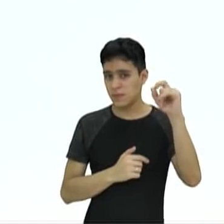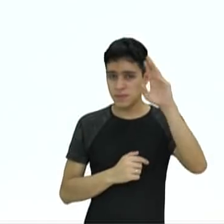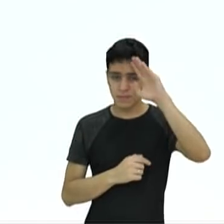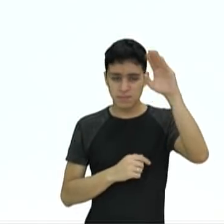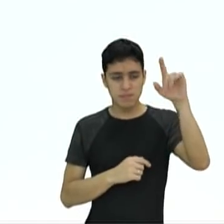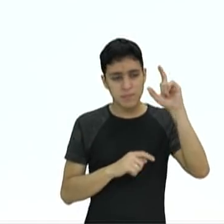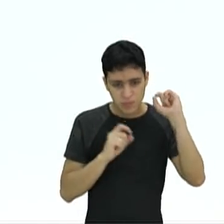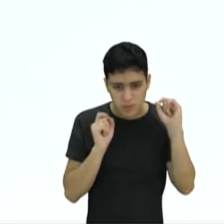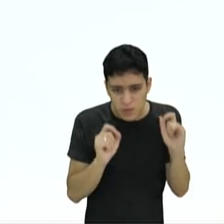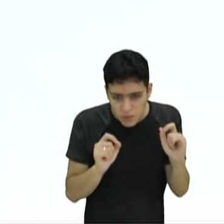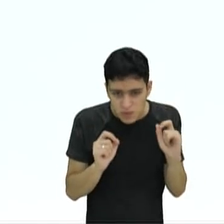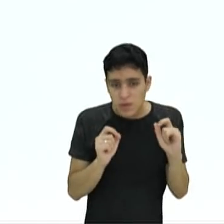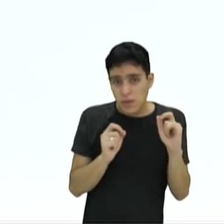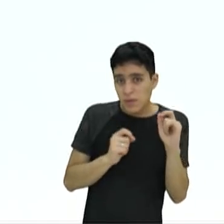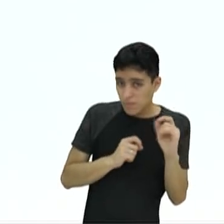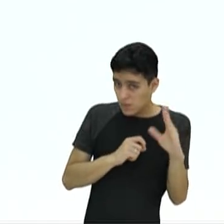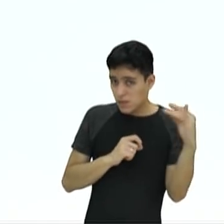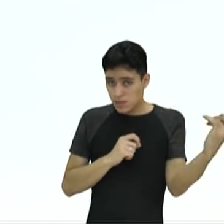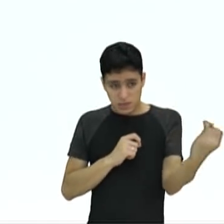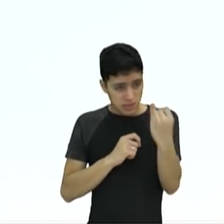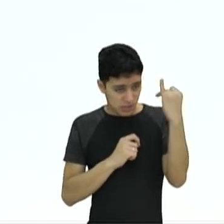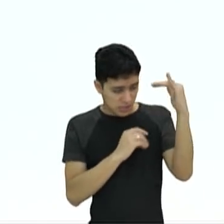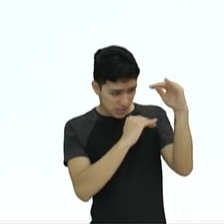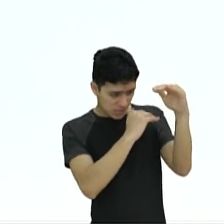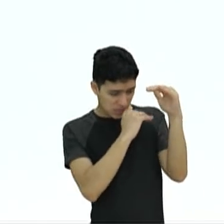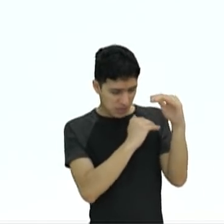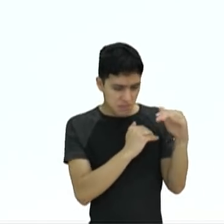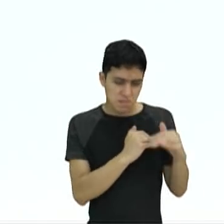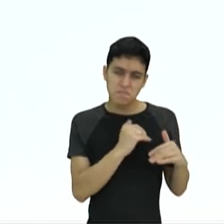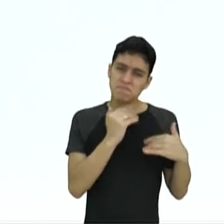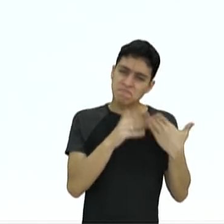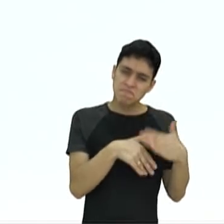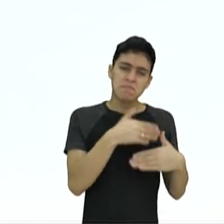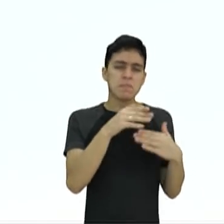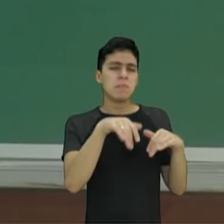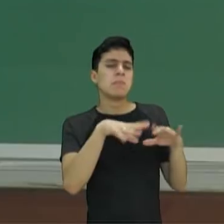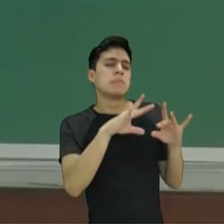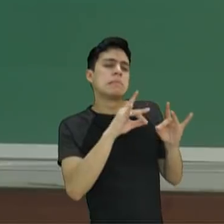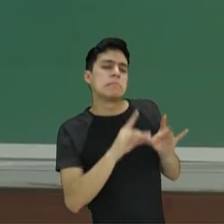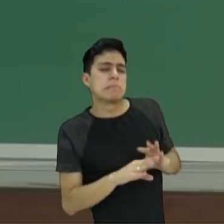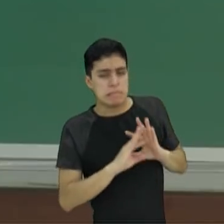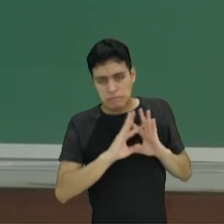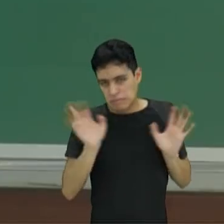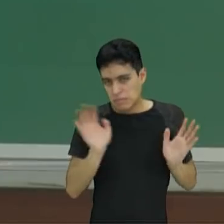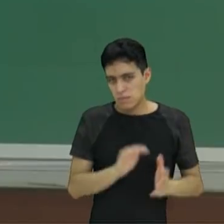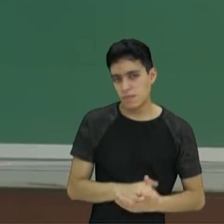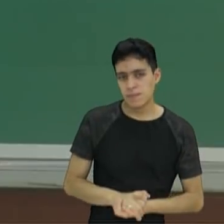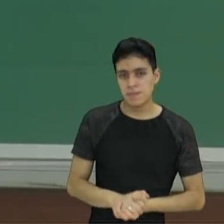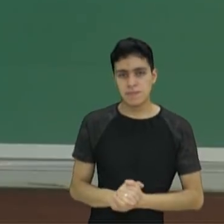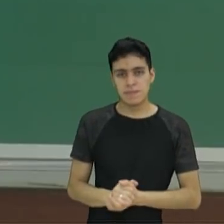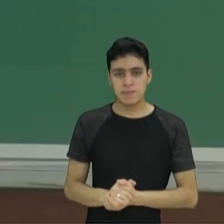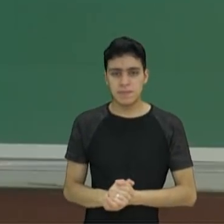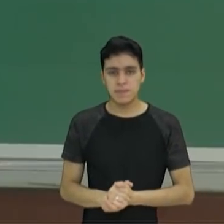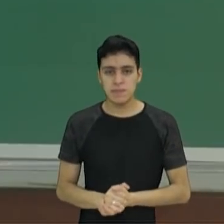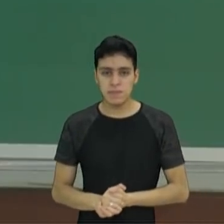corpo da notícia? Os fatos mais importantes e depois os que têm menos ou menor importância.